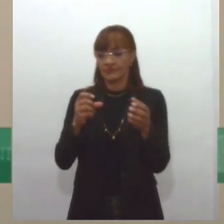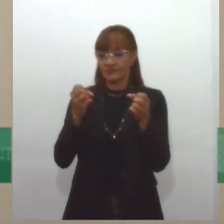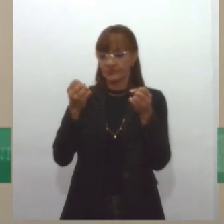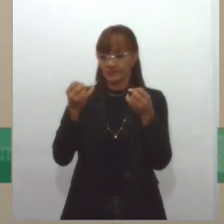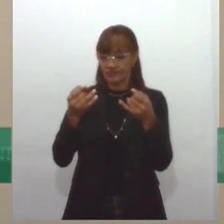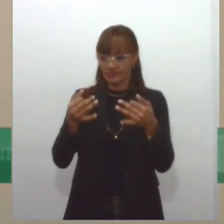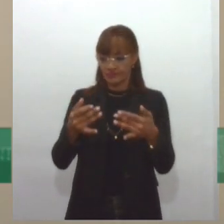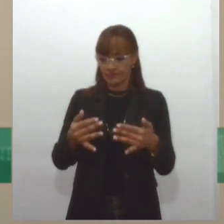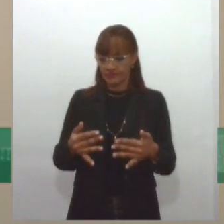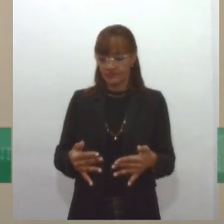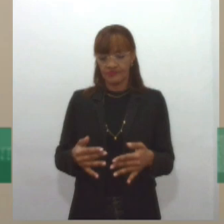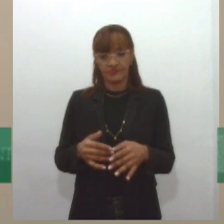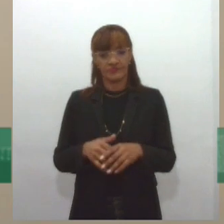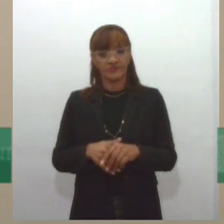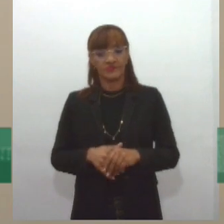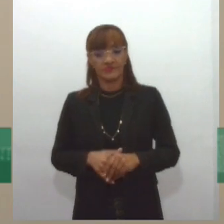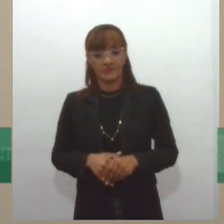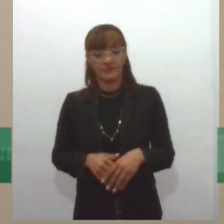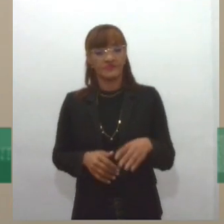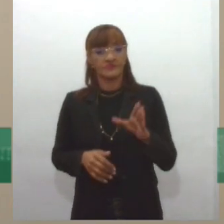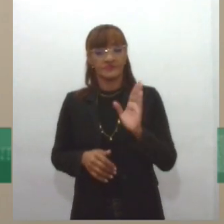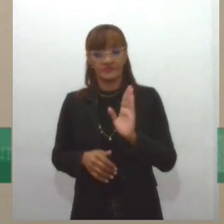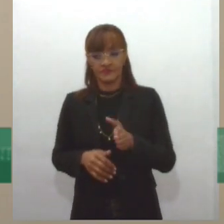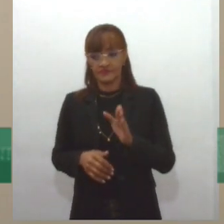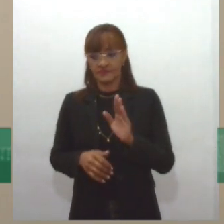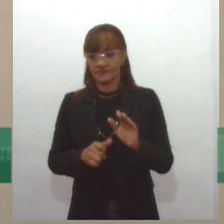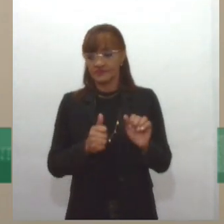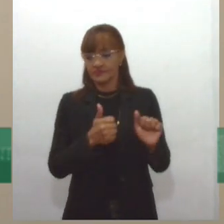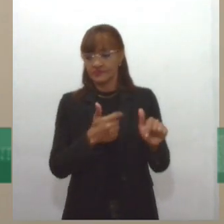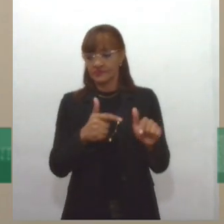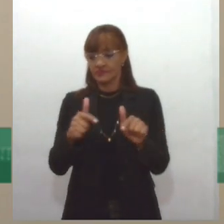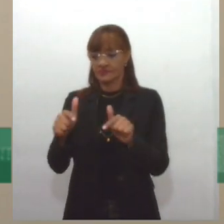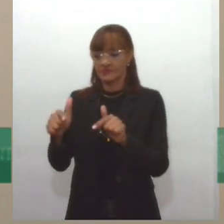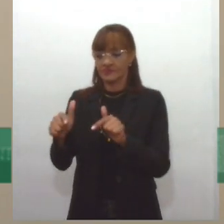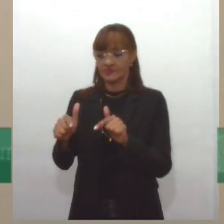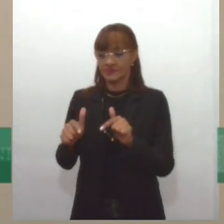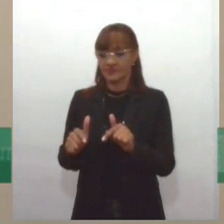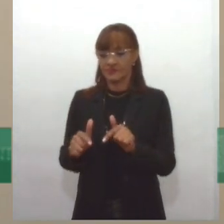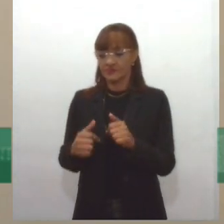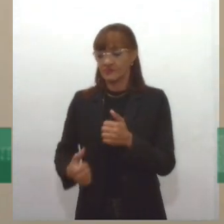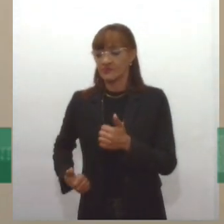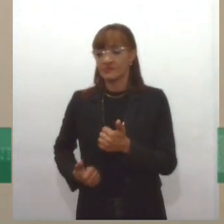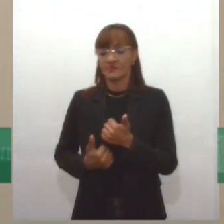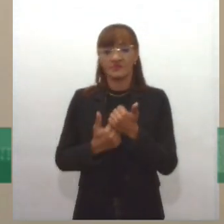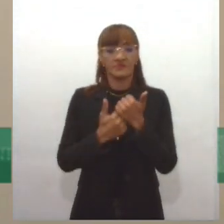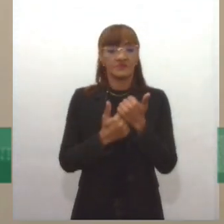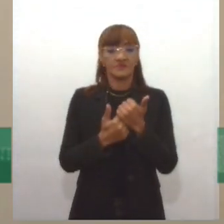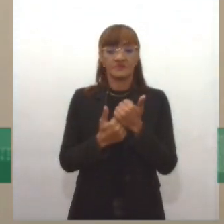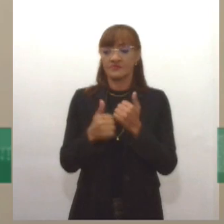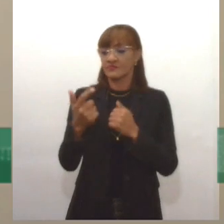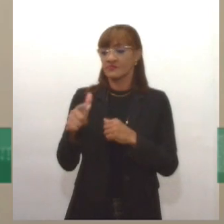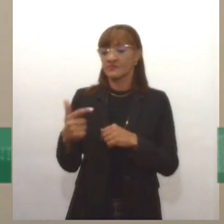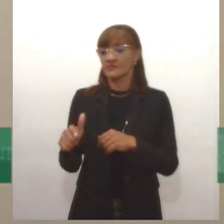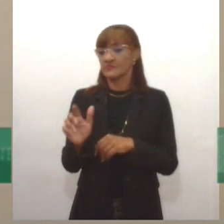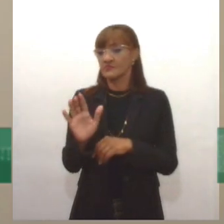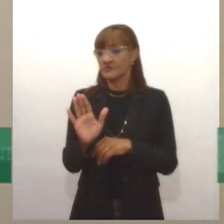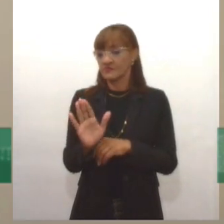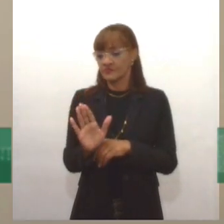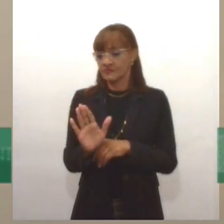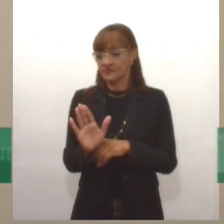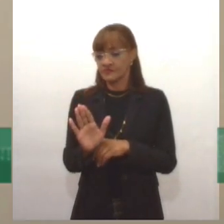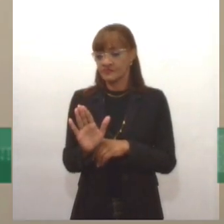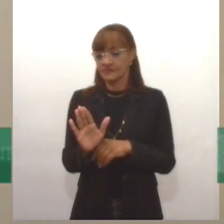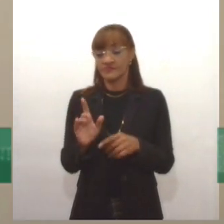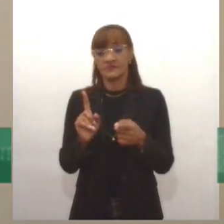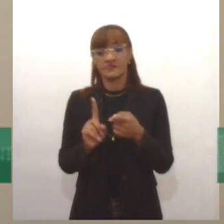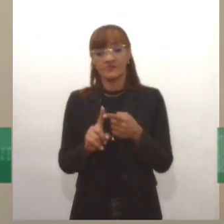essas despesas das atividades meio, da atividade de apoio, não integram. No caso da decisão,